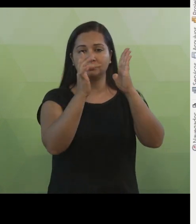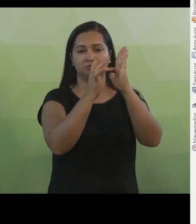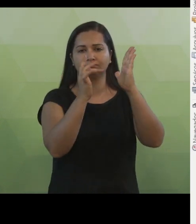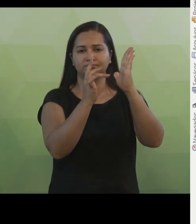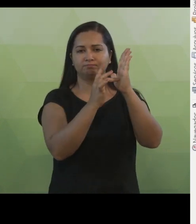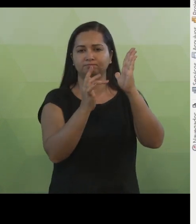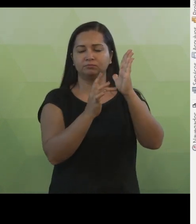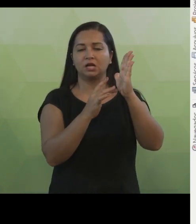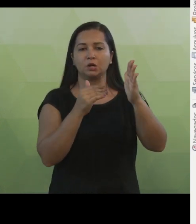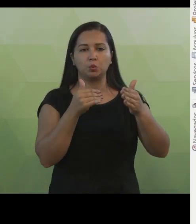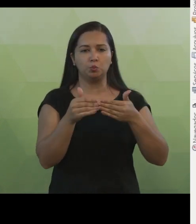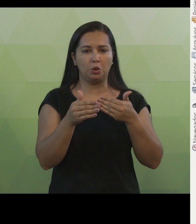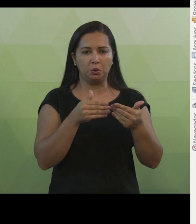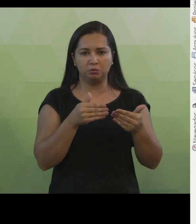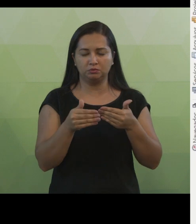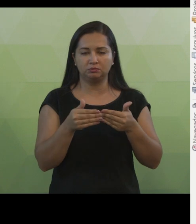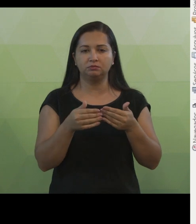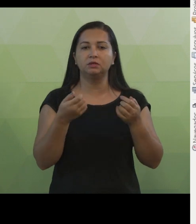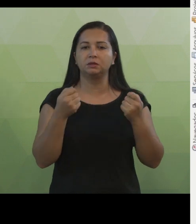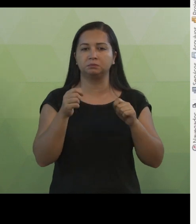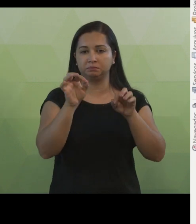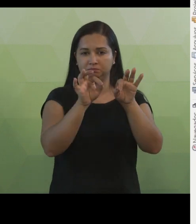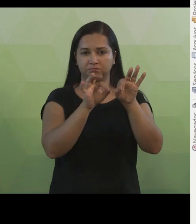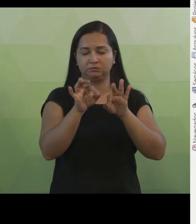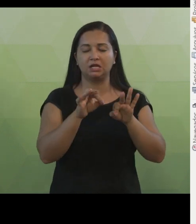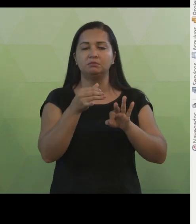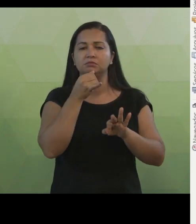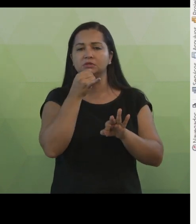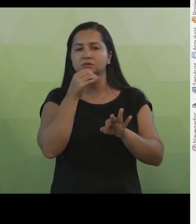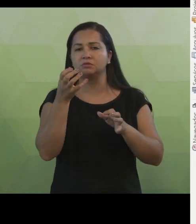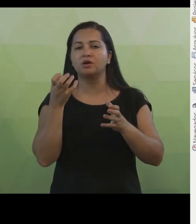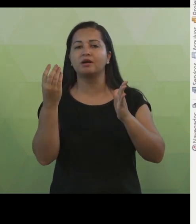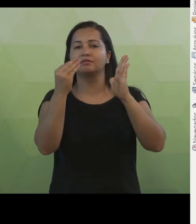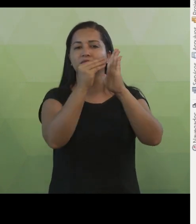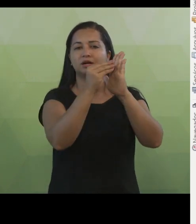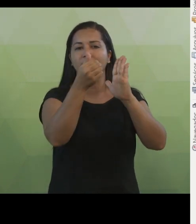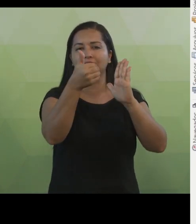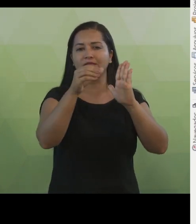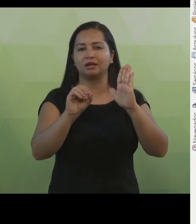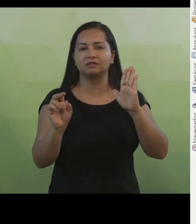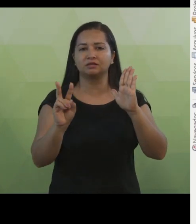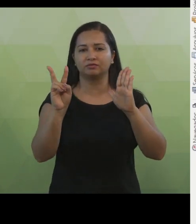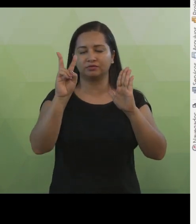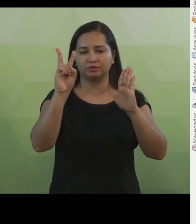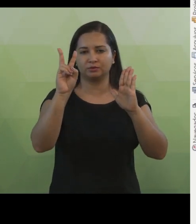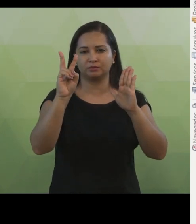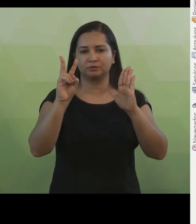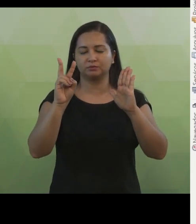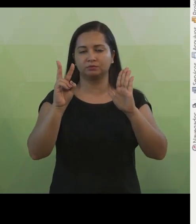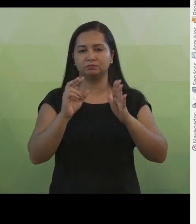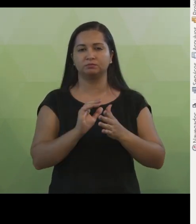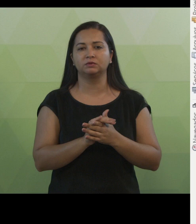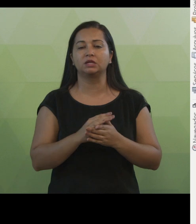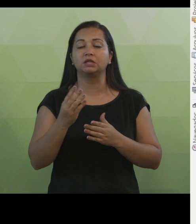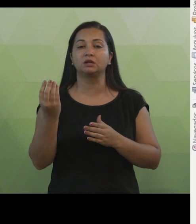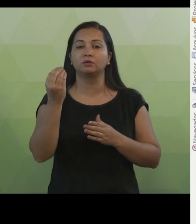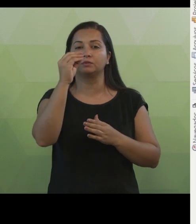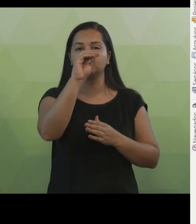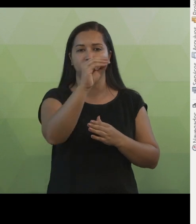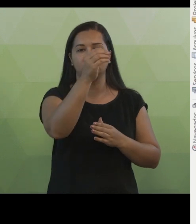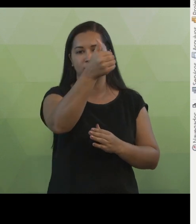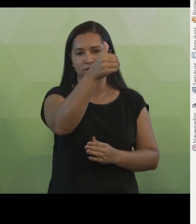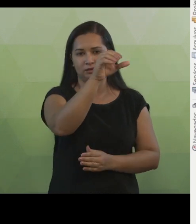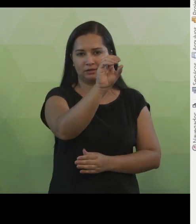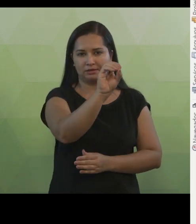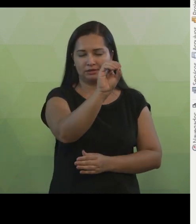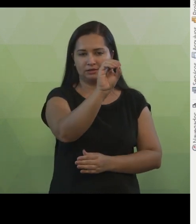similar ao que temos lá no slide, vamos fazer aqui um vetor do tipo inteiro com